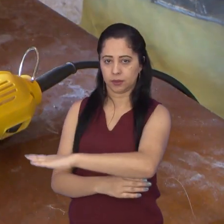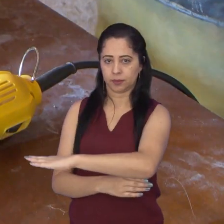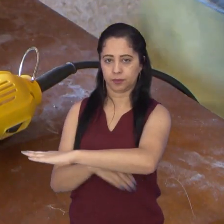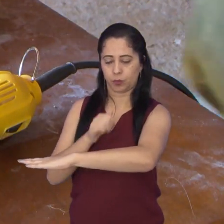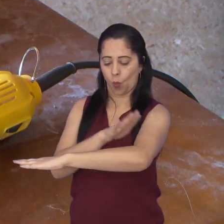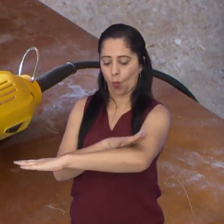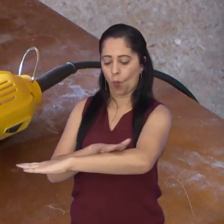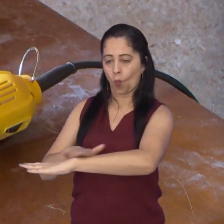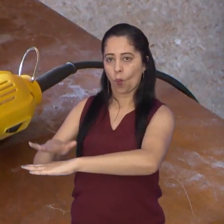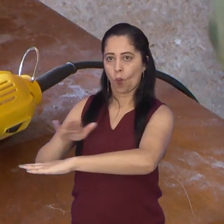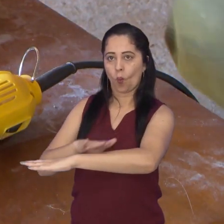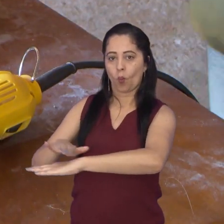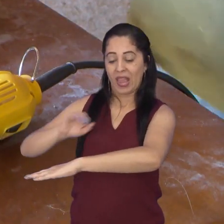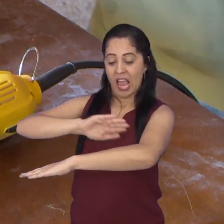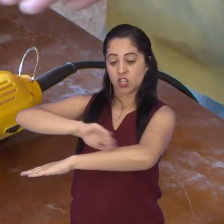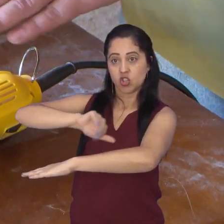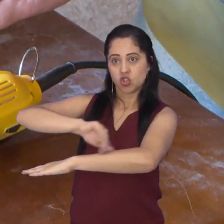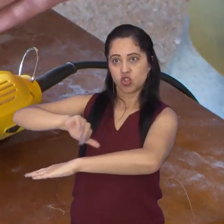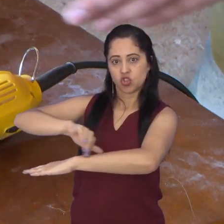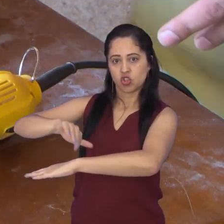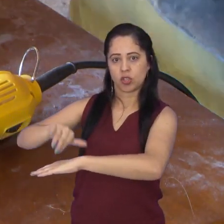camada superficial de carvão.